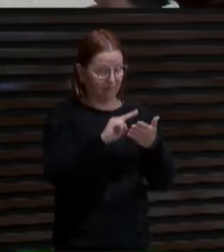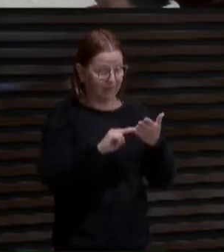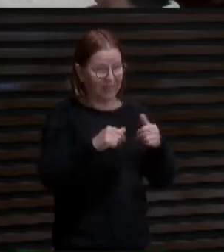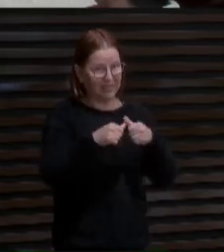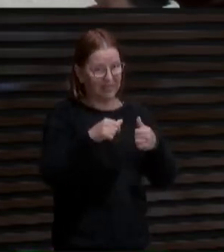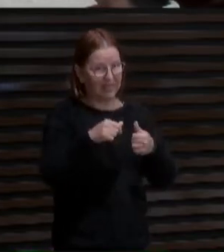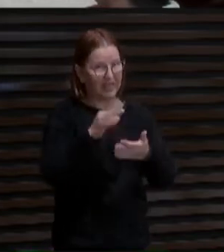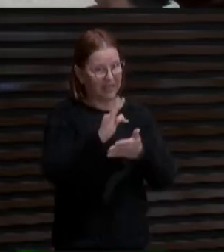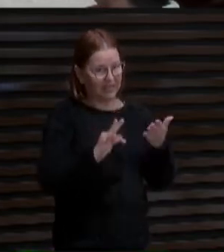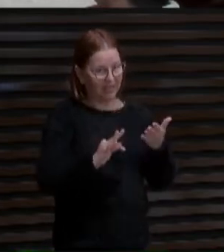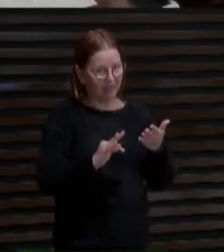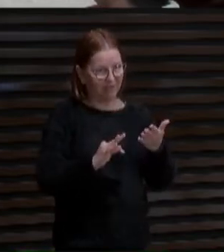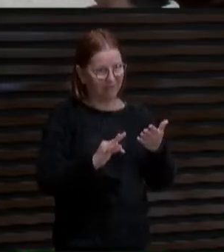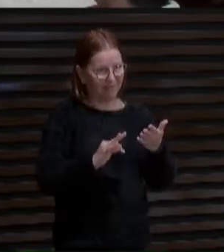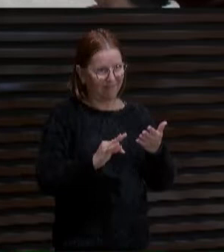metade dos processos